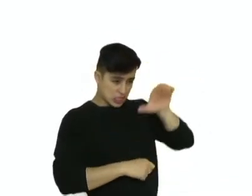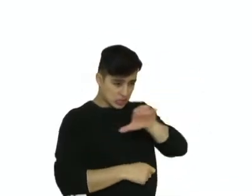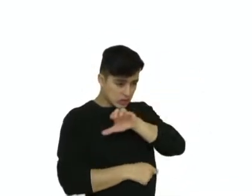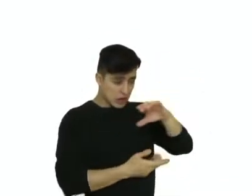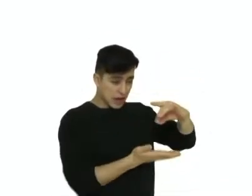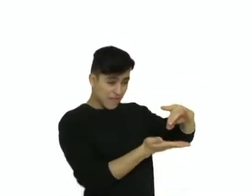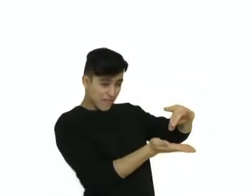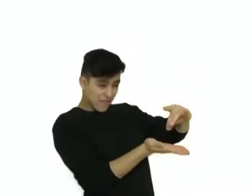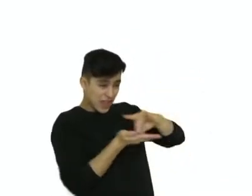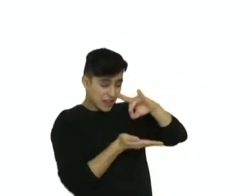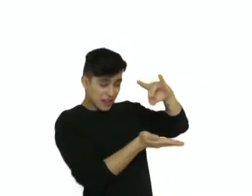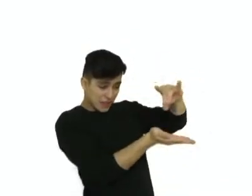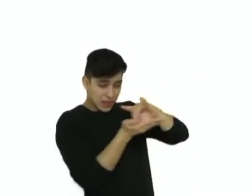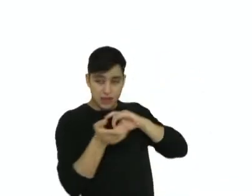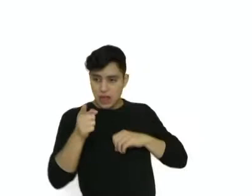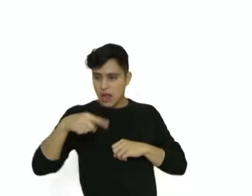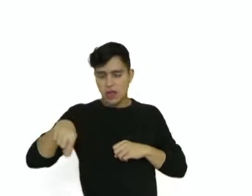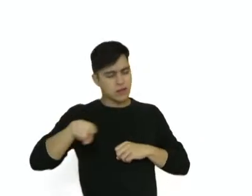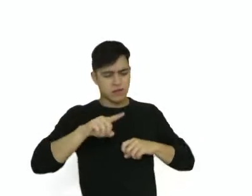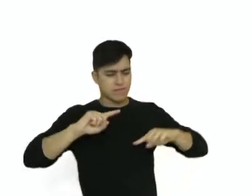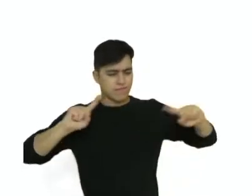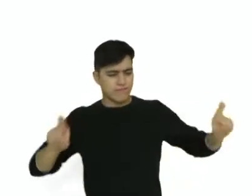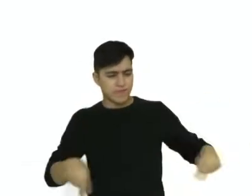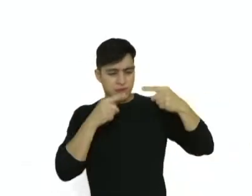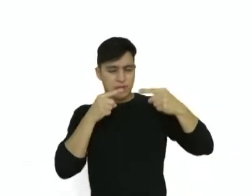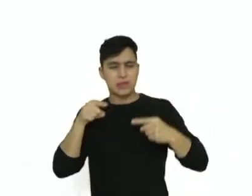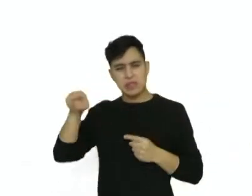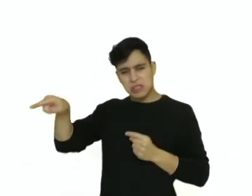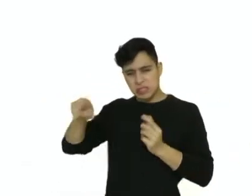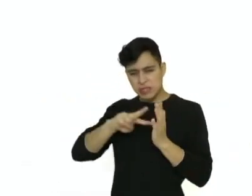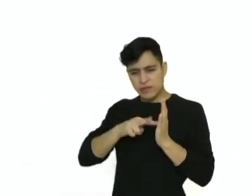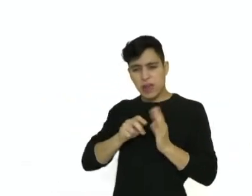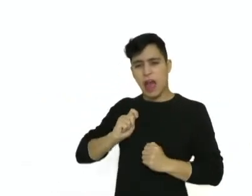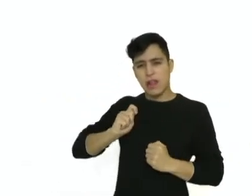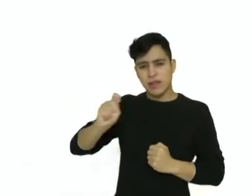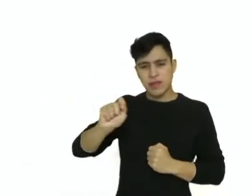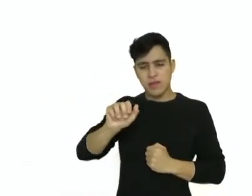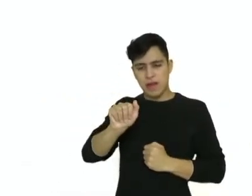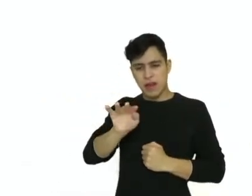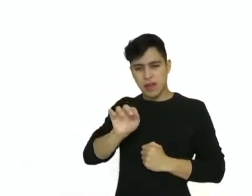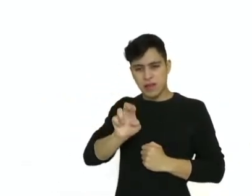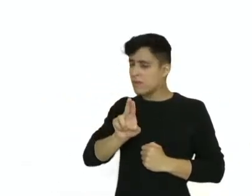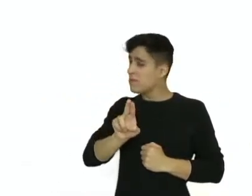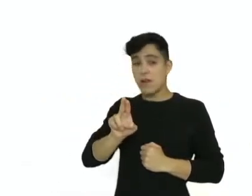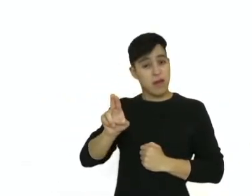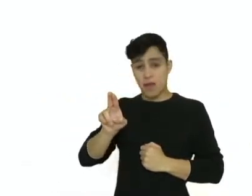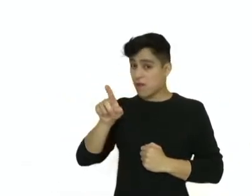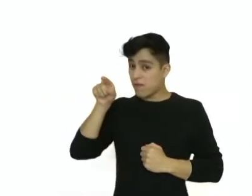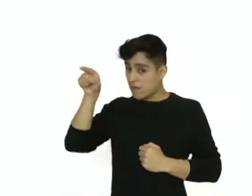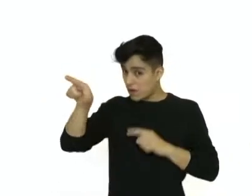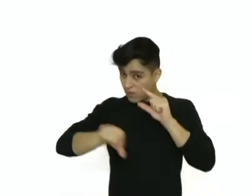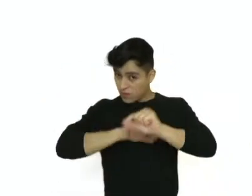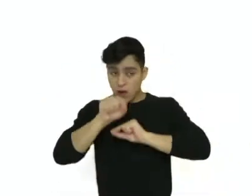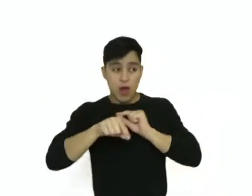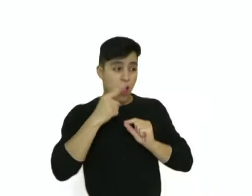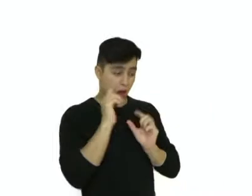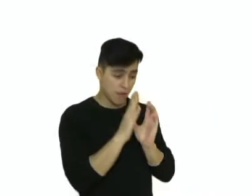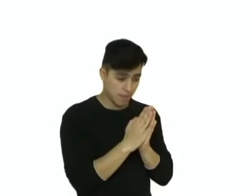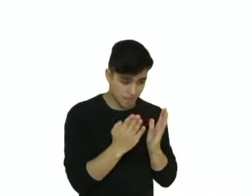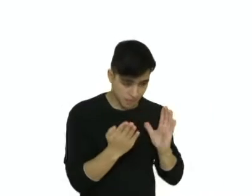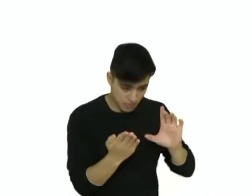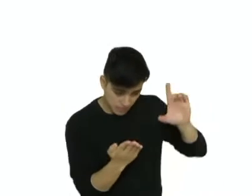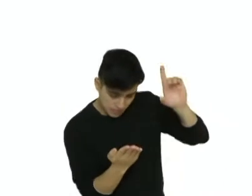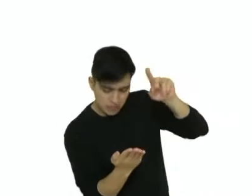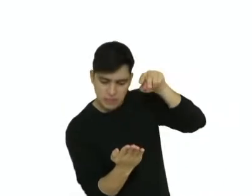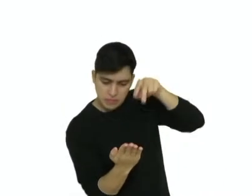não quer dizer que eles eram ateus. Eles queriam reinterpretar as mensagens da Bíblia com base nos ideais da